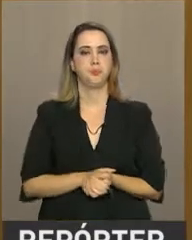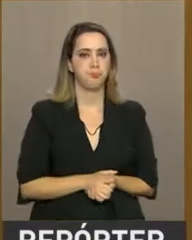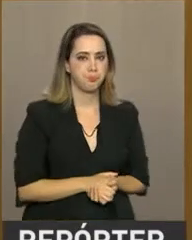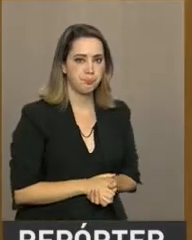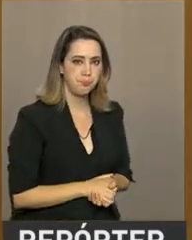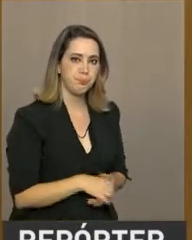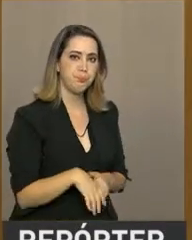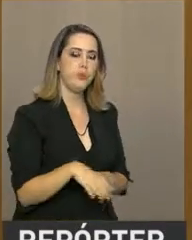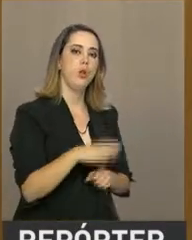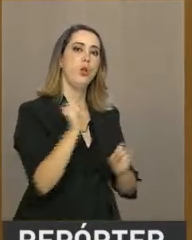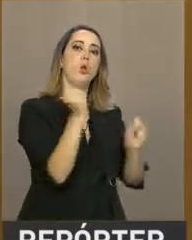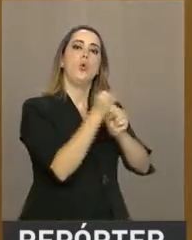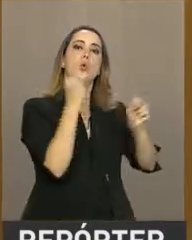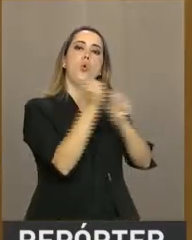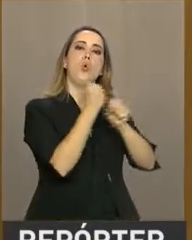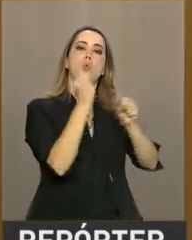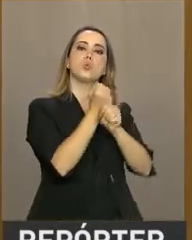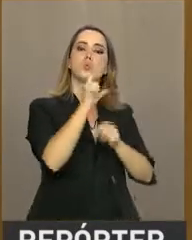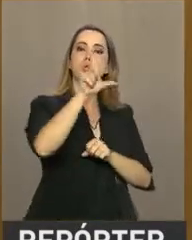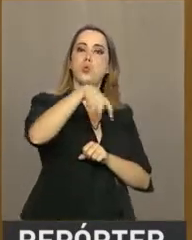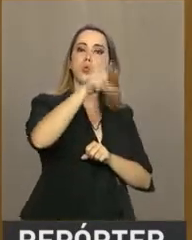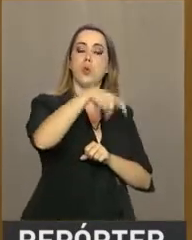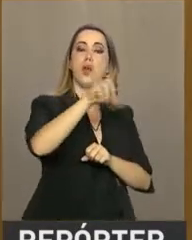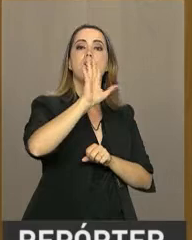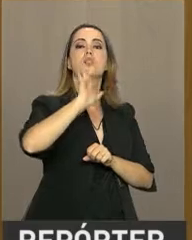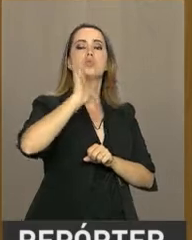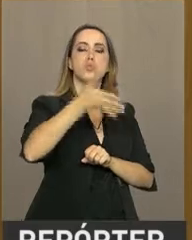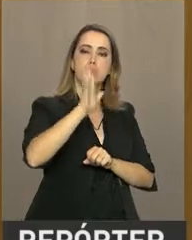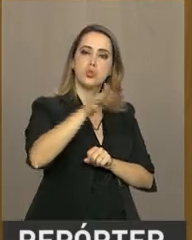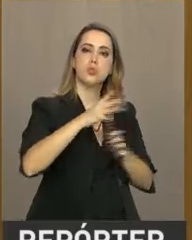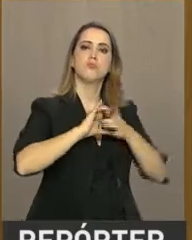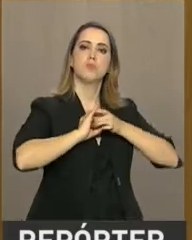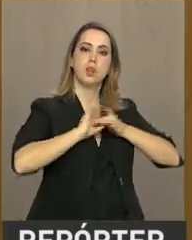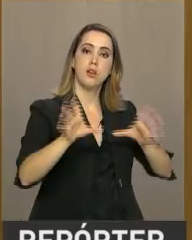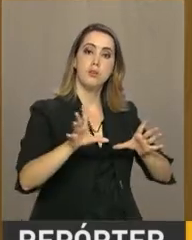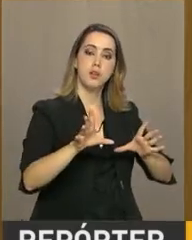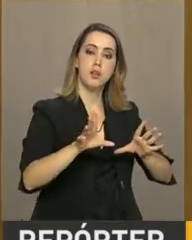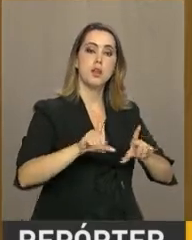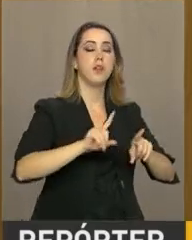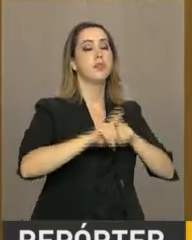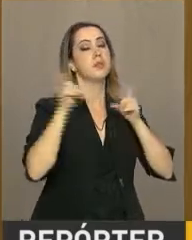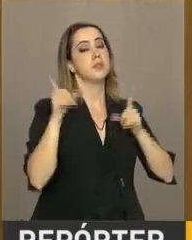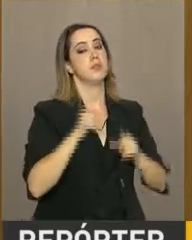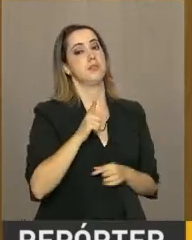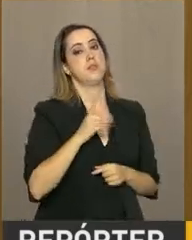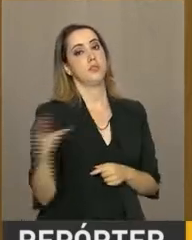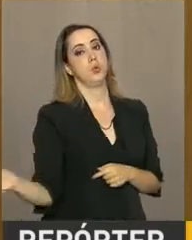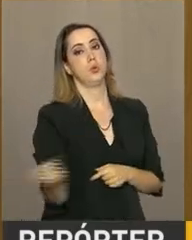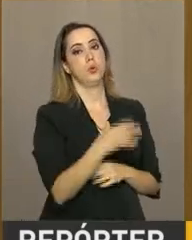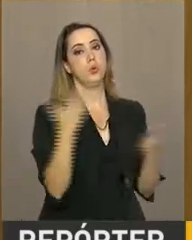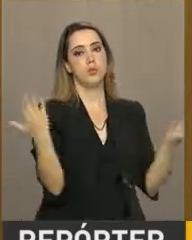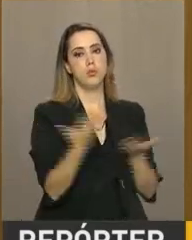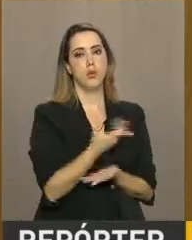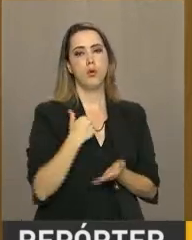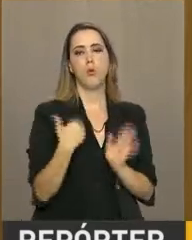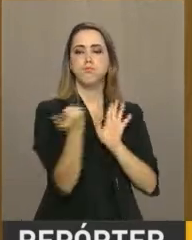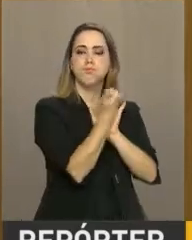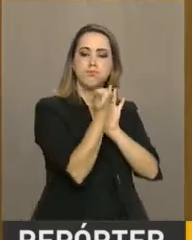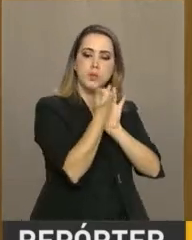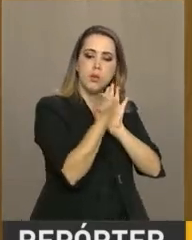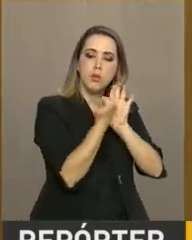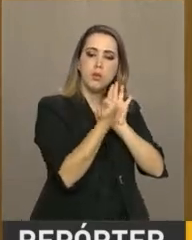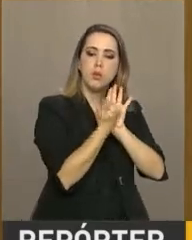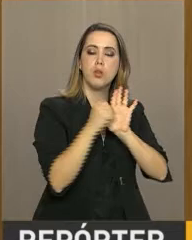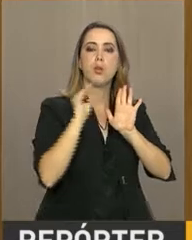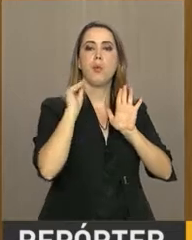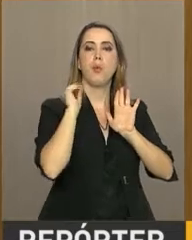construcard já está disponível o novo conselho cá ele passou por um período de um projeto piloto para que a gente pudesse testar